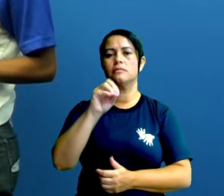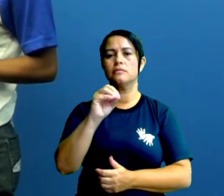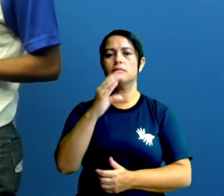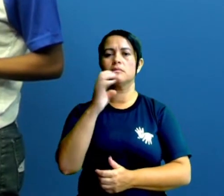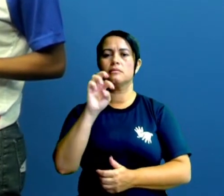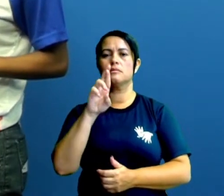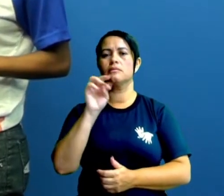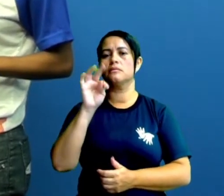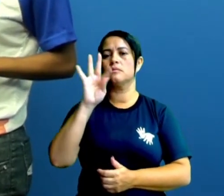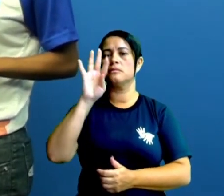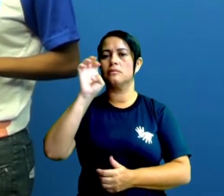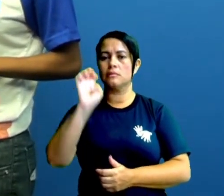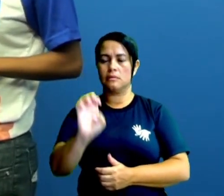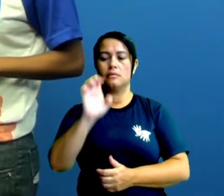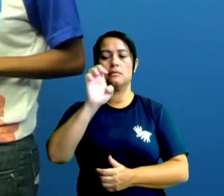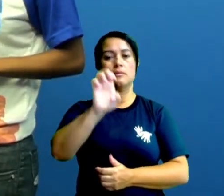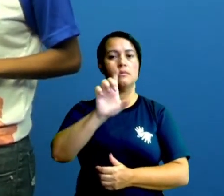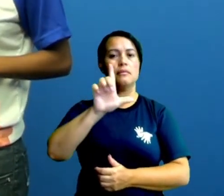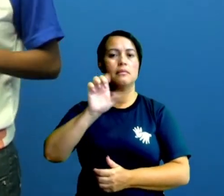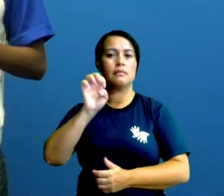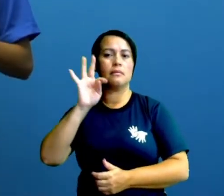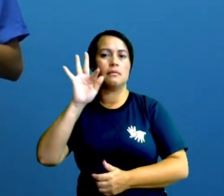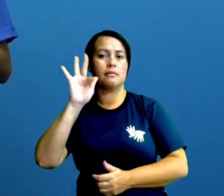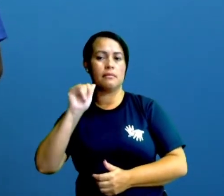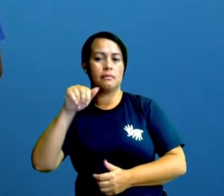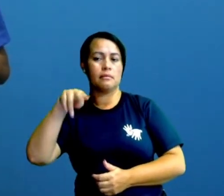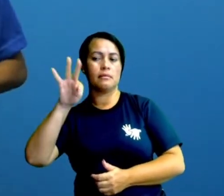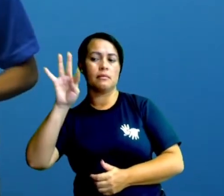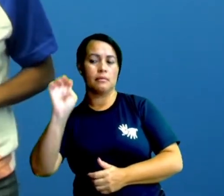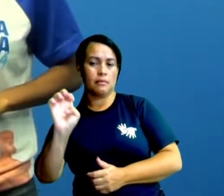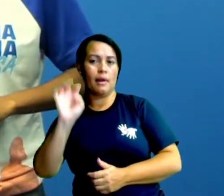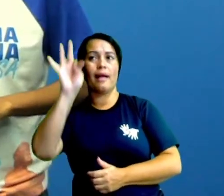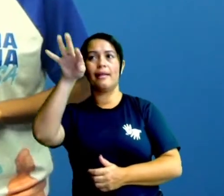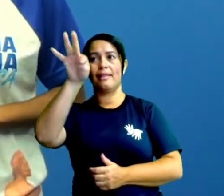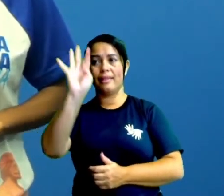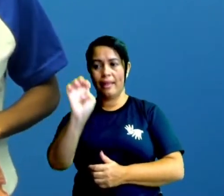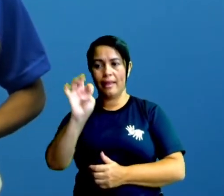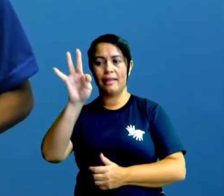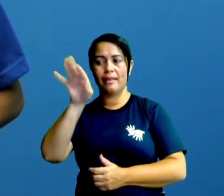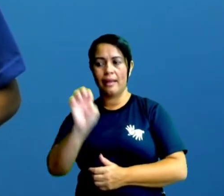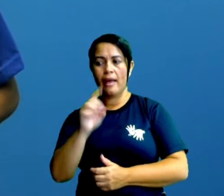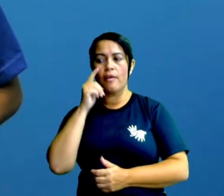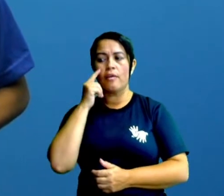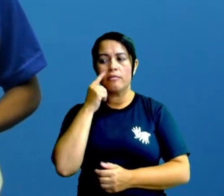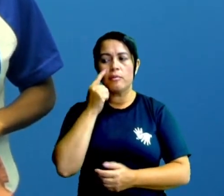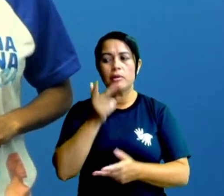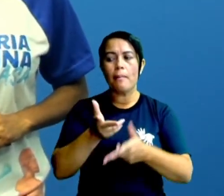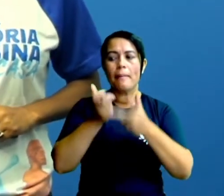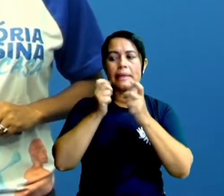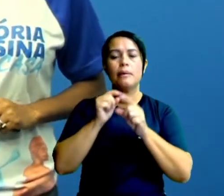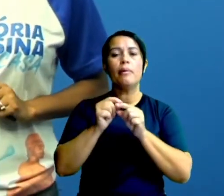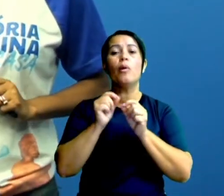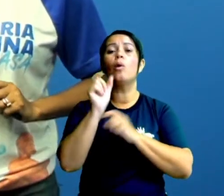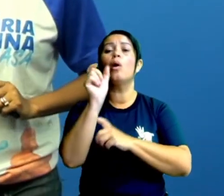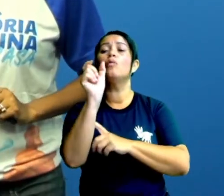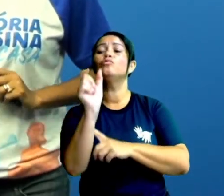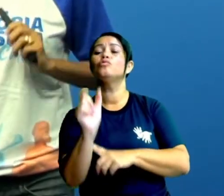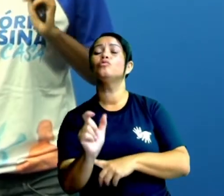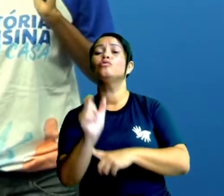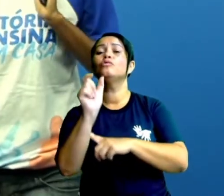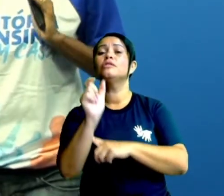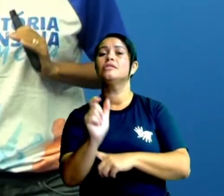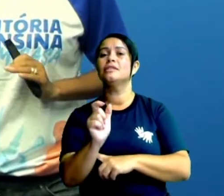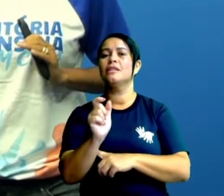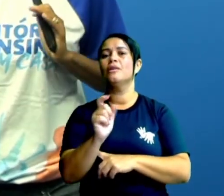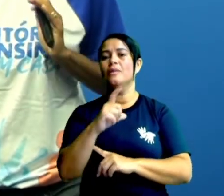rinoceronte e elefante na então a gente tá aqui chamando atenção para o sonzinho final